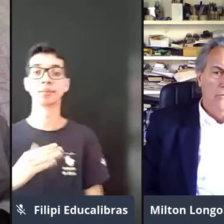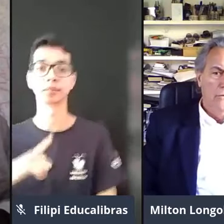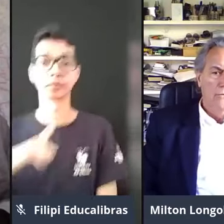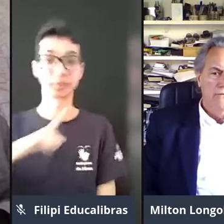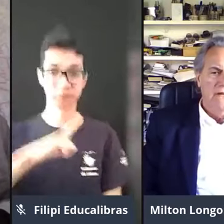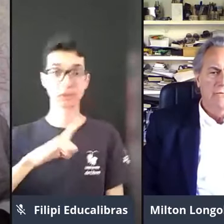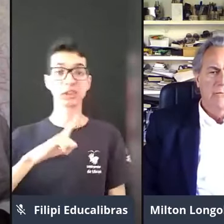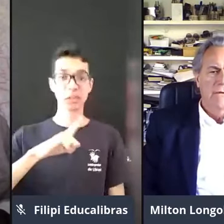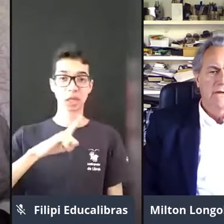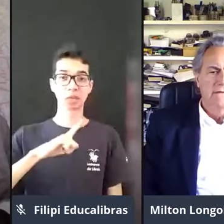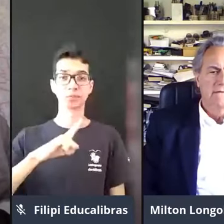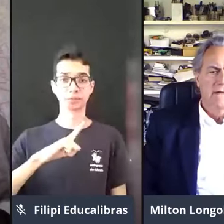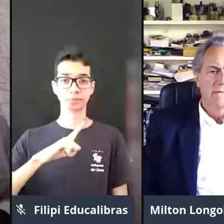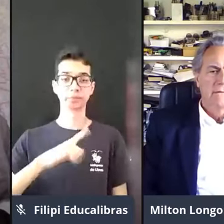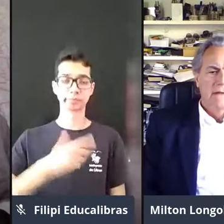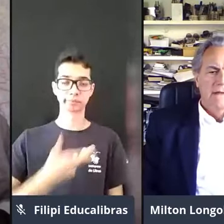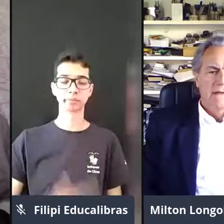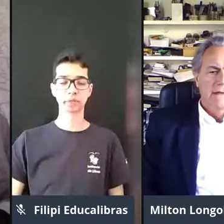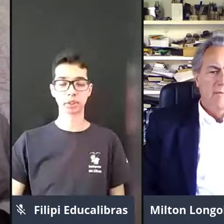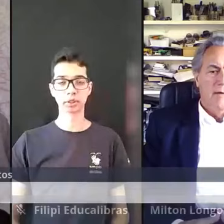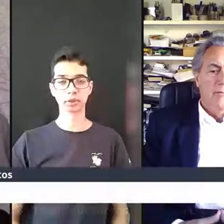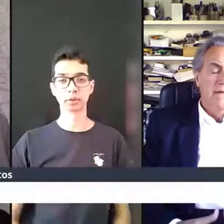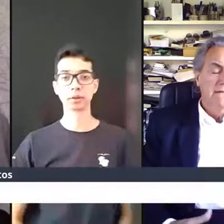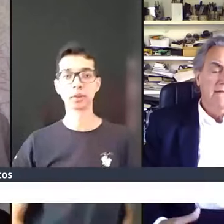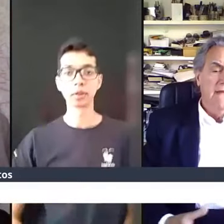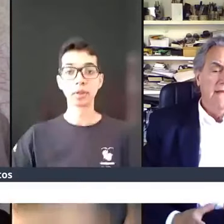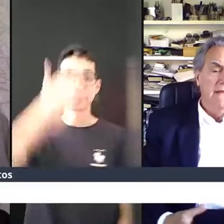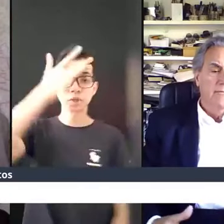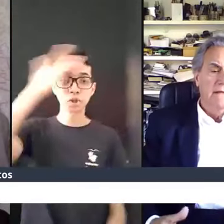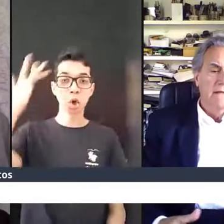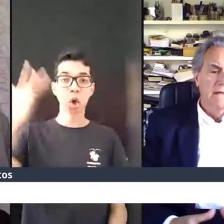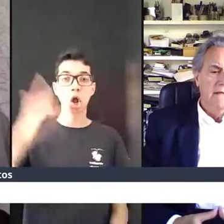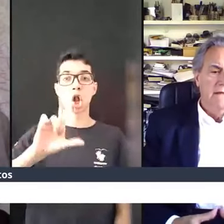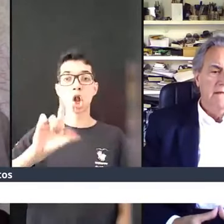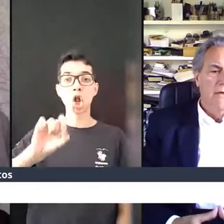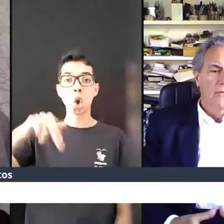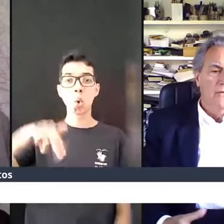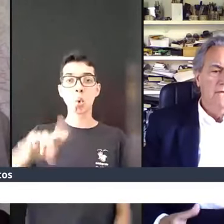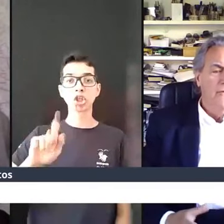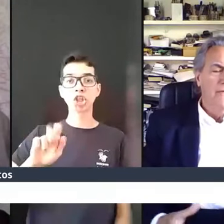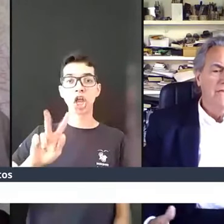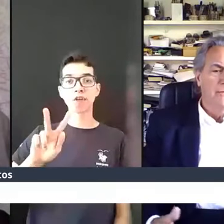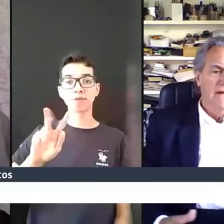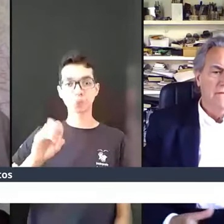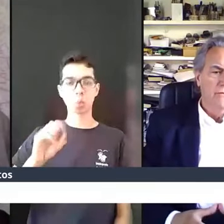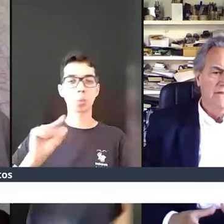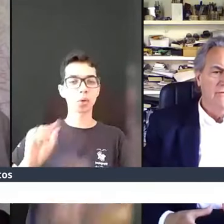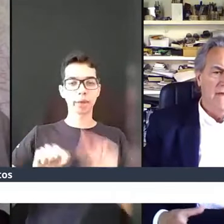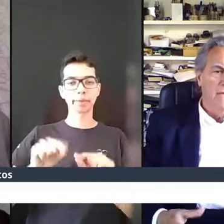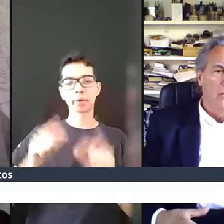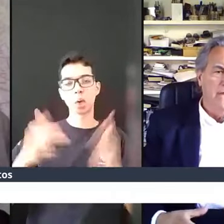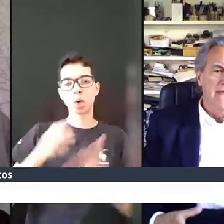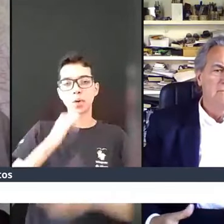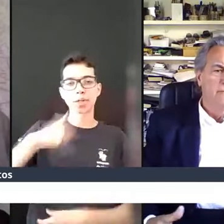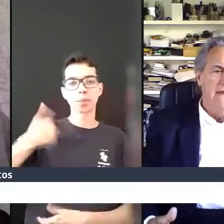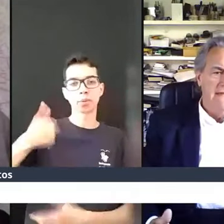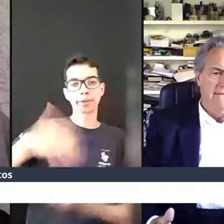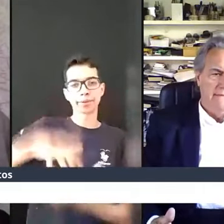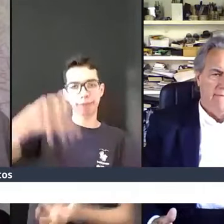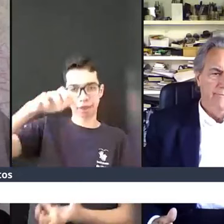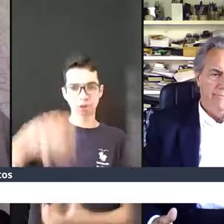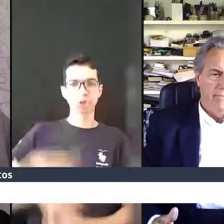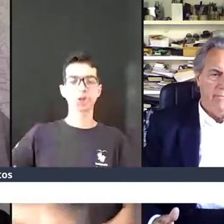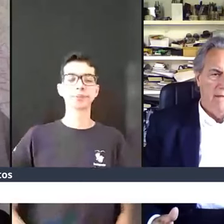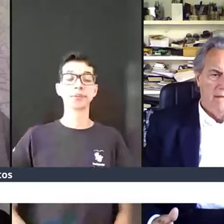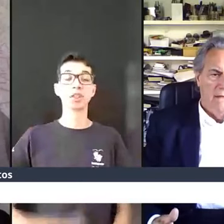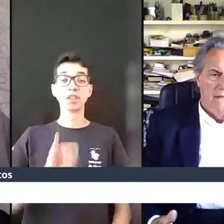e com o longevo, melhor dizendo, e pensa que ele não faz parte. Se você vai em qualquer